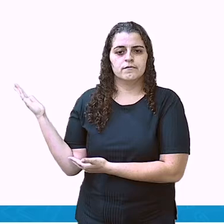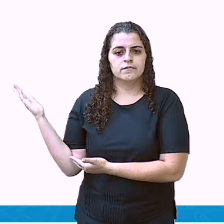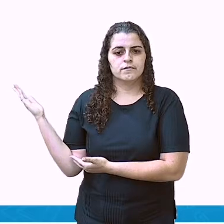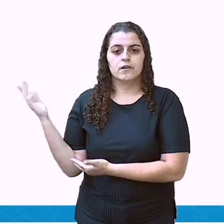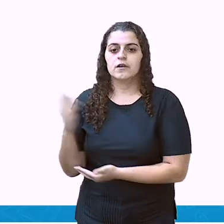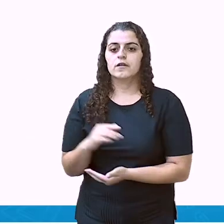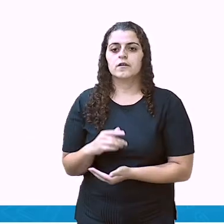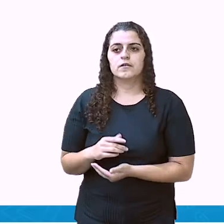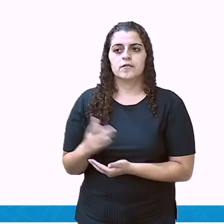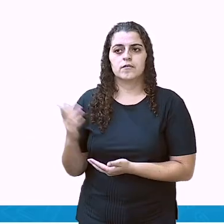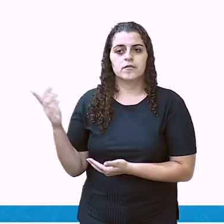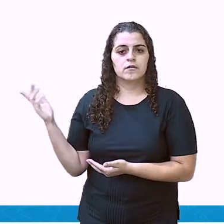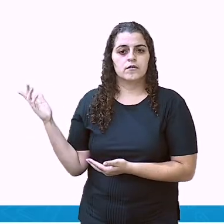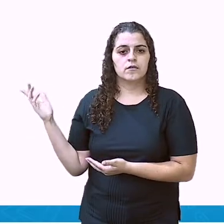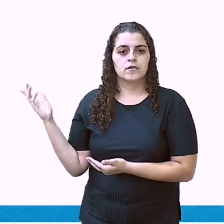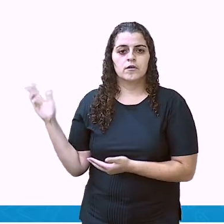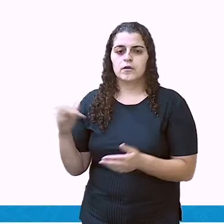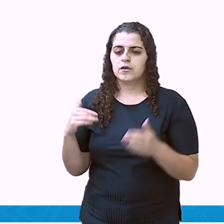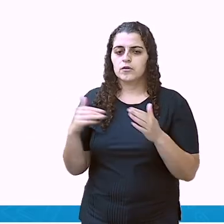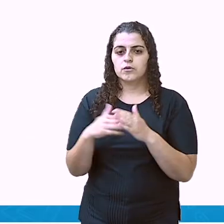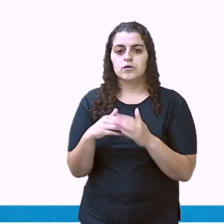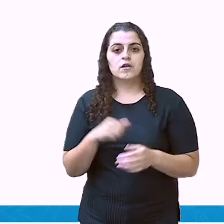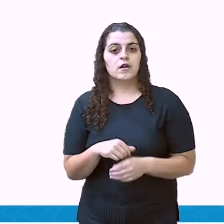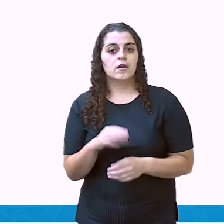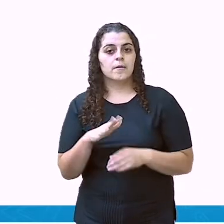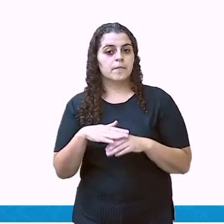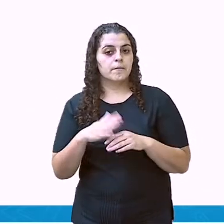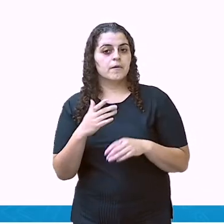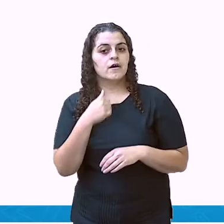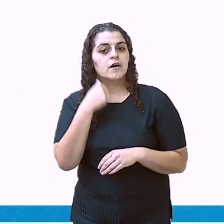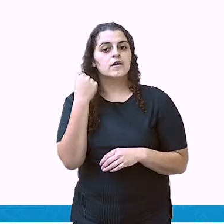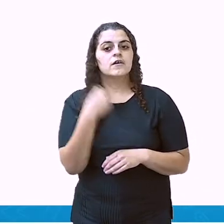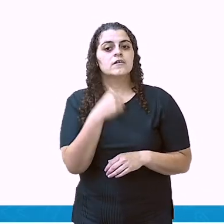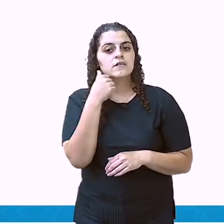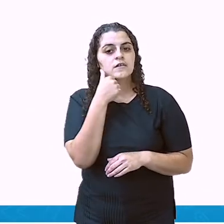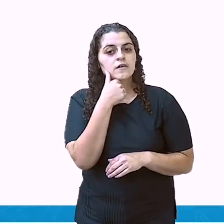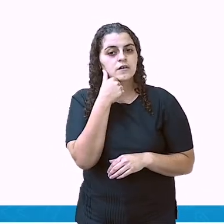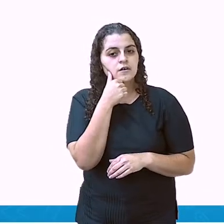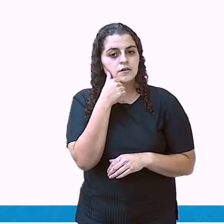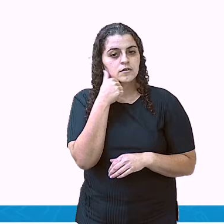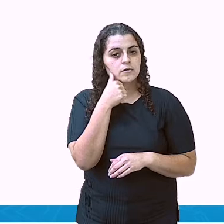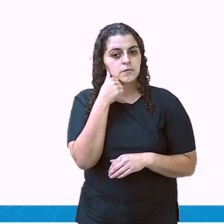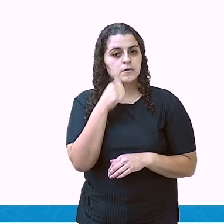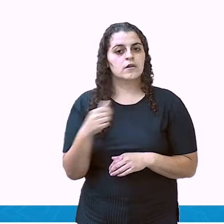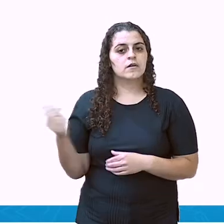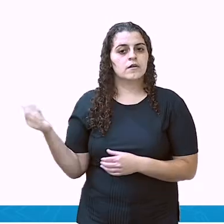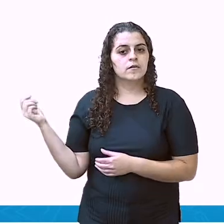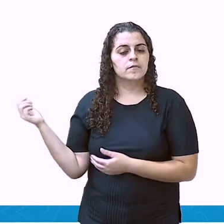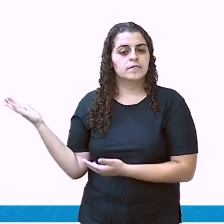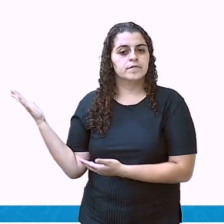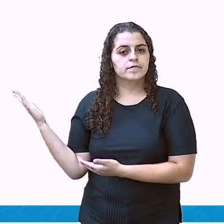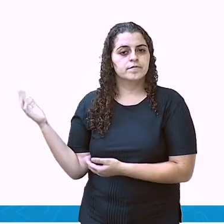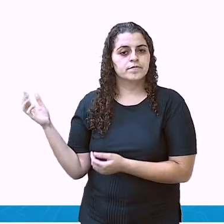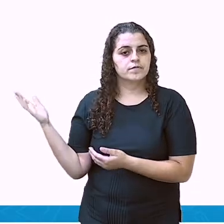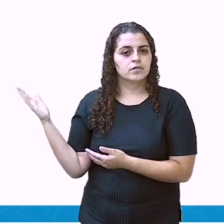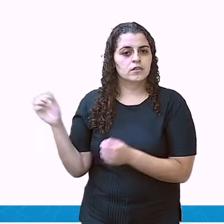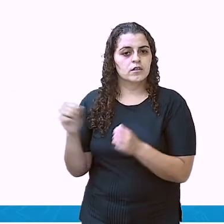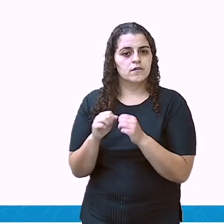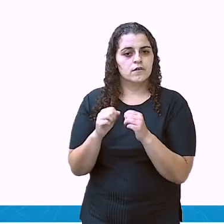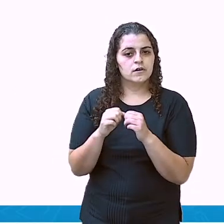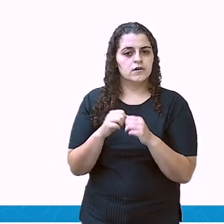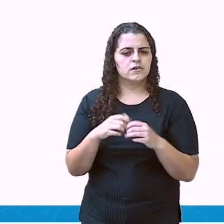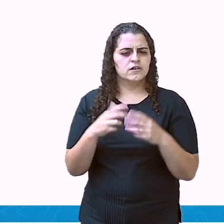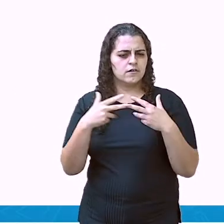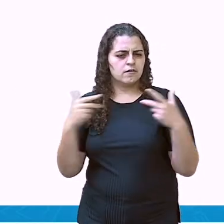não eram todos, tá, que faziam esses serviços domésticos. Eles faziam todos